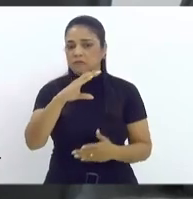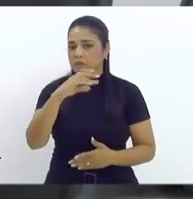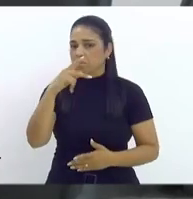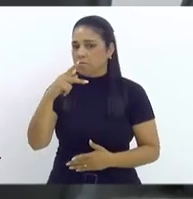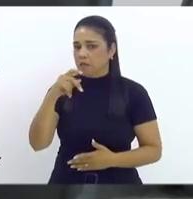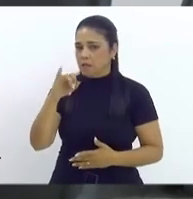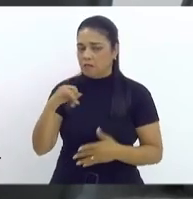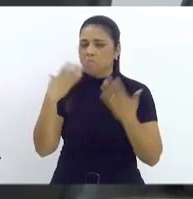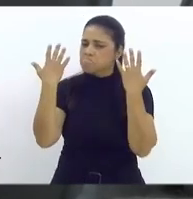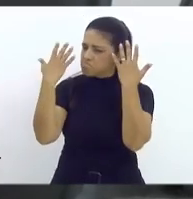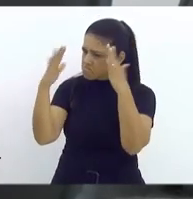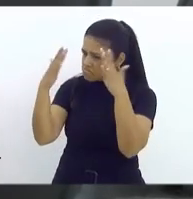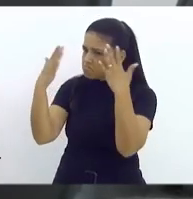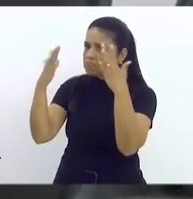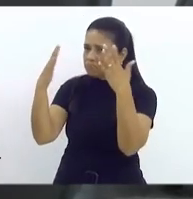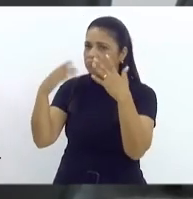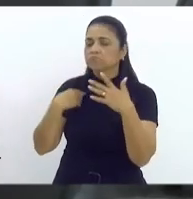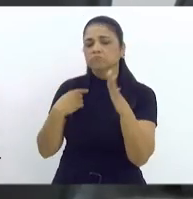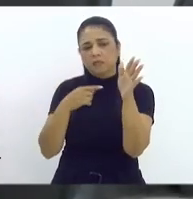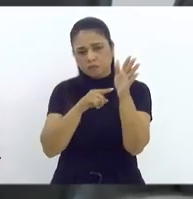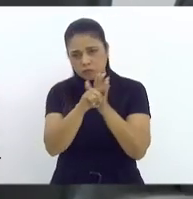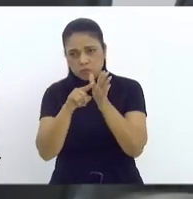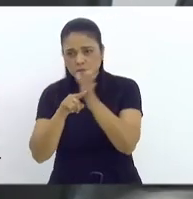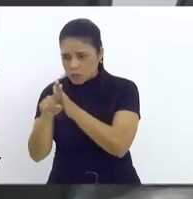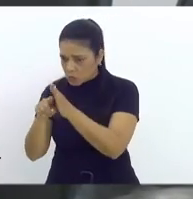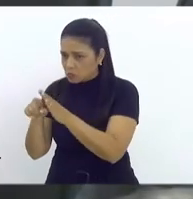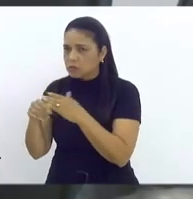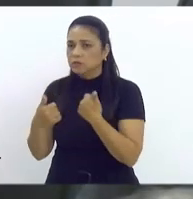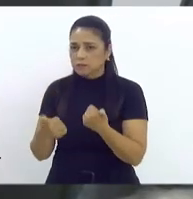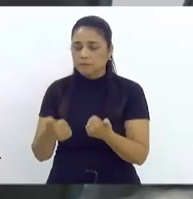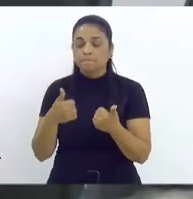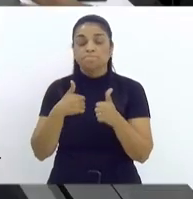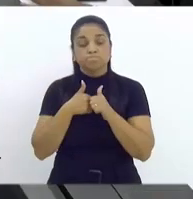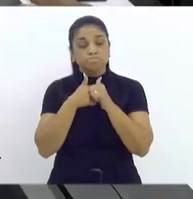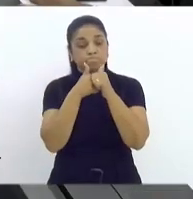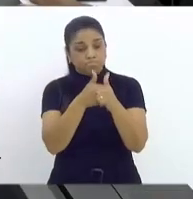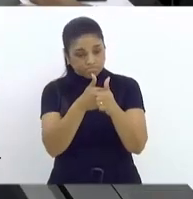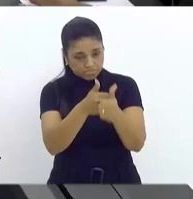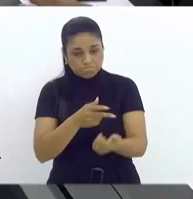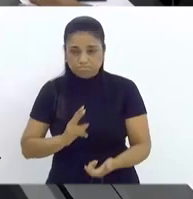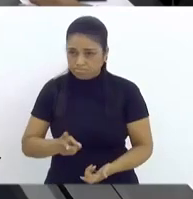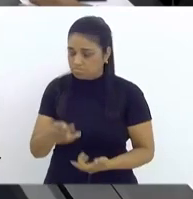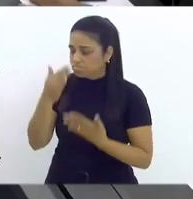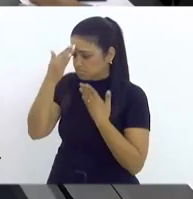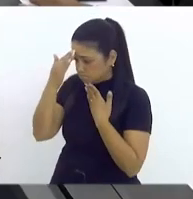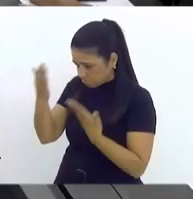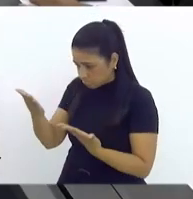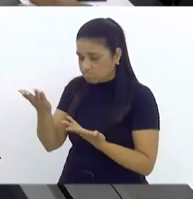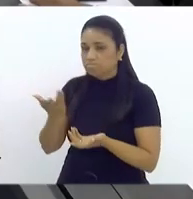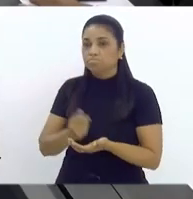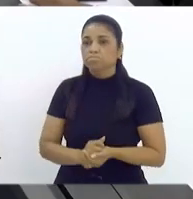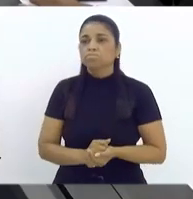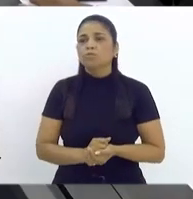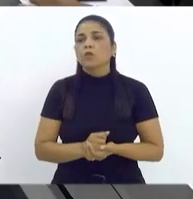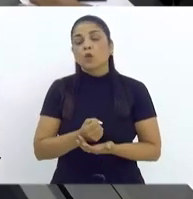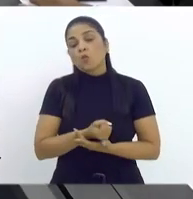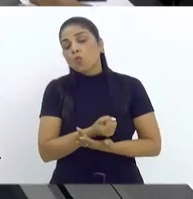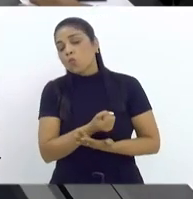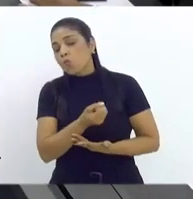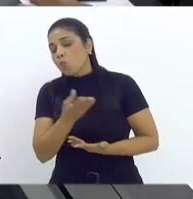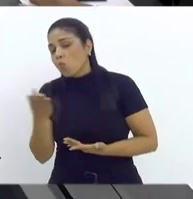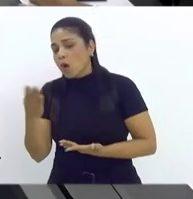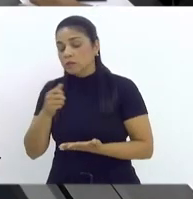aí parabenizo a Vossa Excelência pela condução das perguntas. Obrigado, deputado. Seguindo aqui, então... presidente, quantas multas